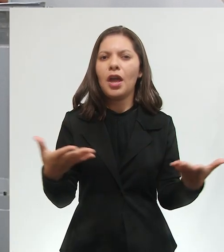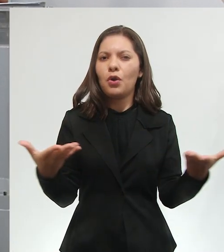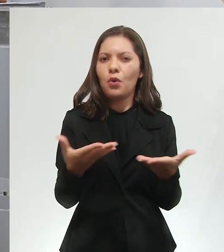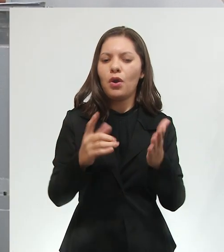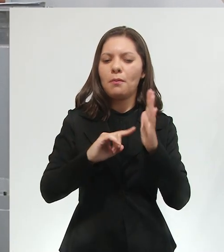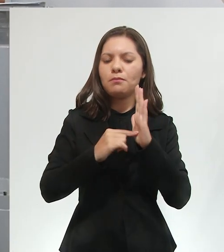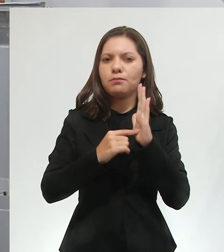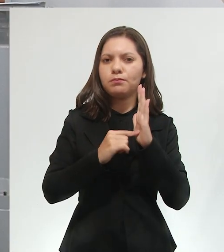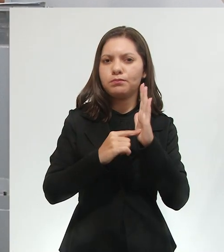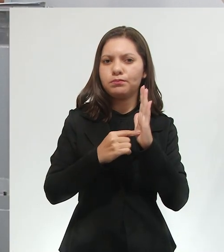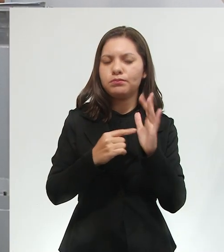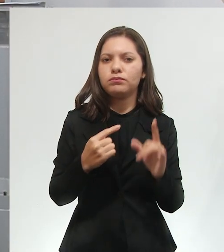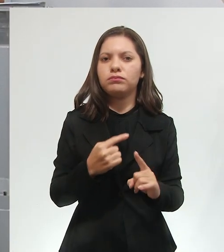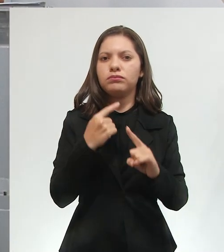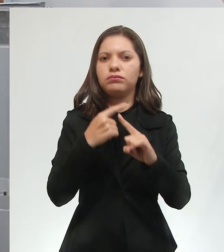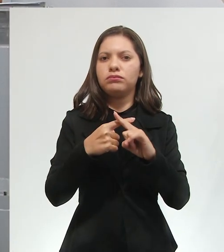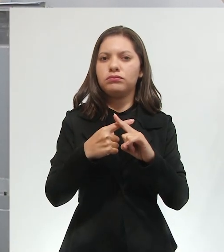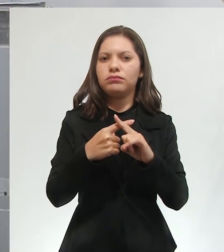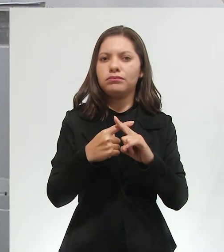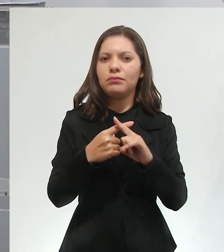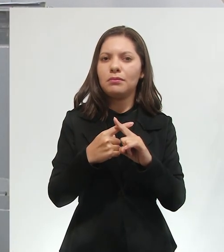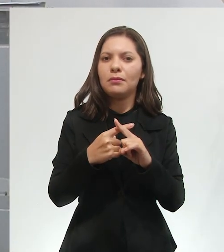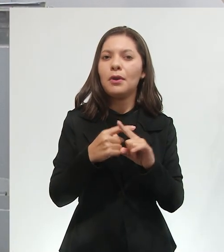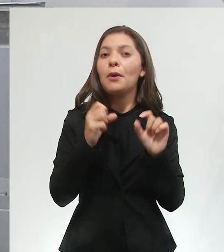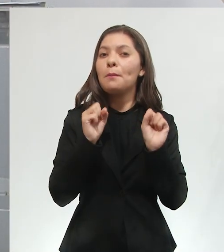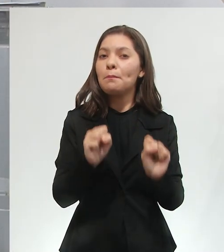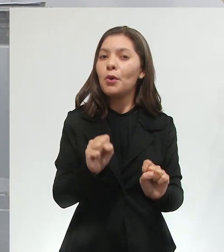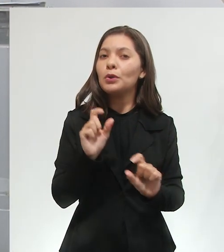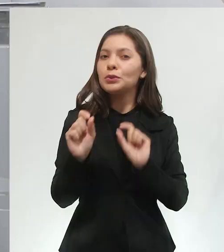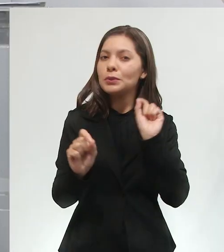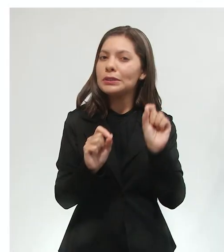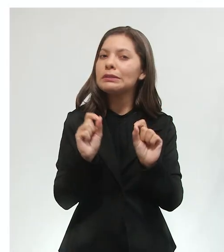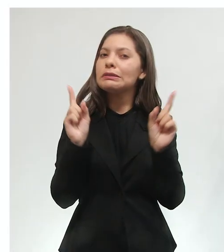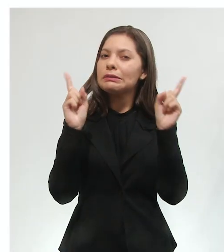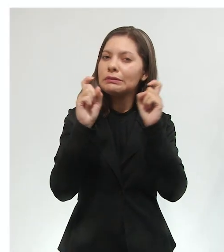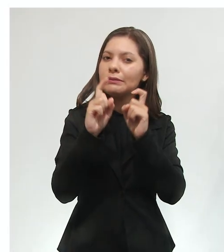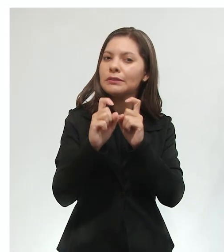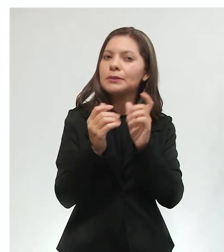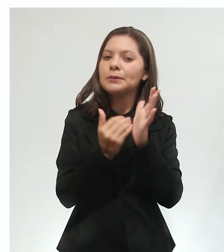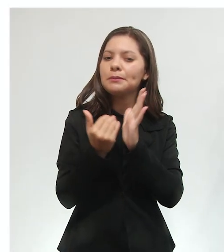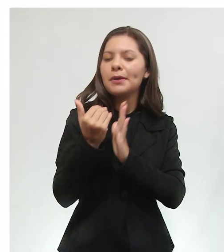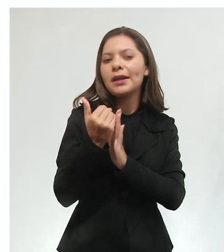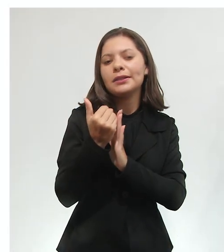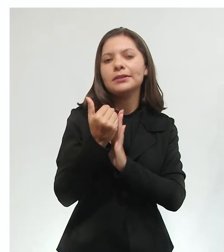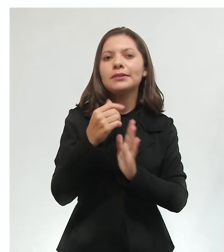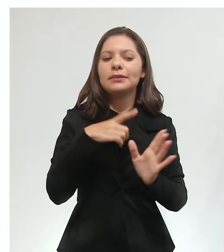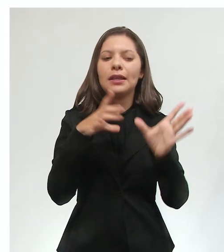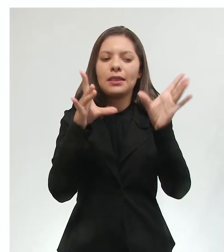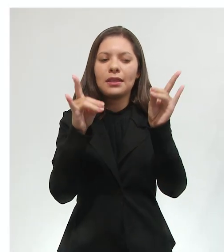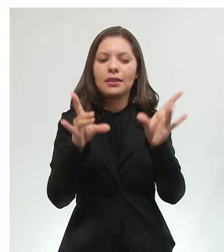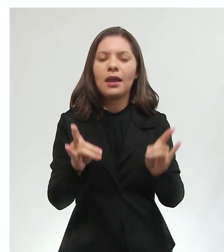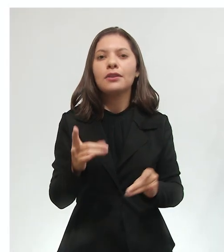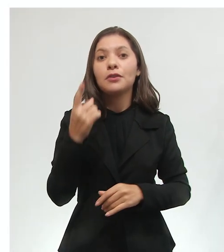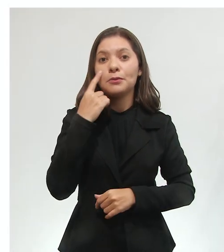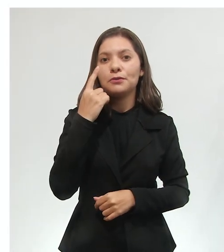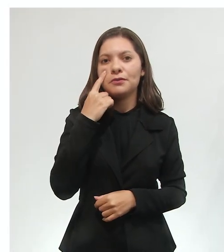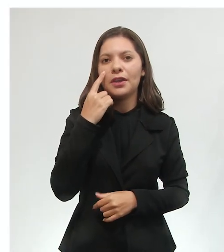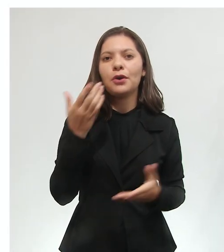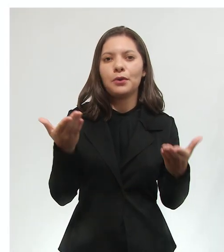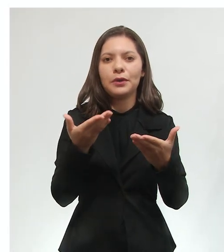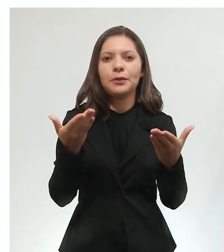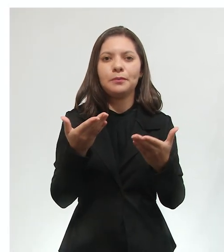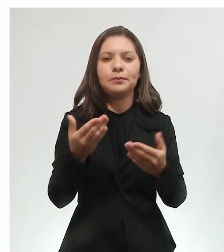multiplicativo, as coisas elas têm um pouquinho mais de detalhes. Então, vamos ver um detalhe aqui